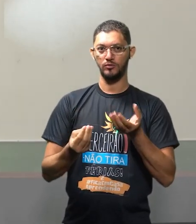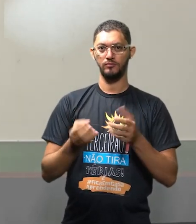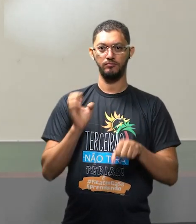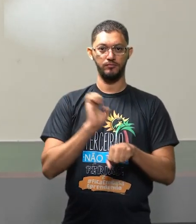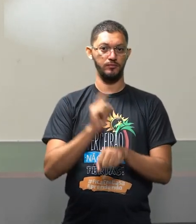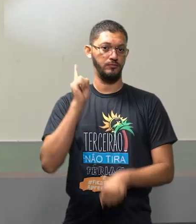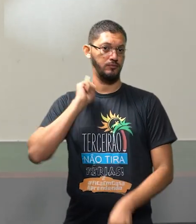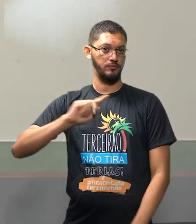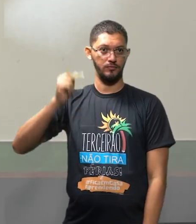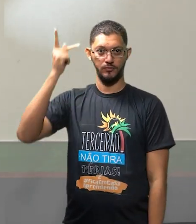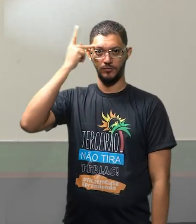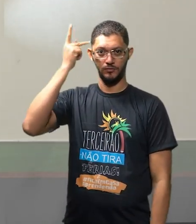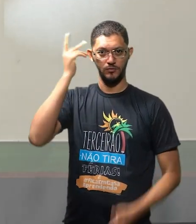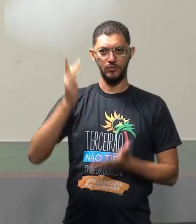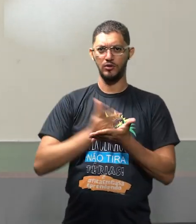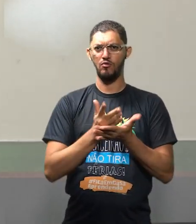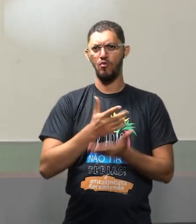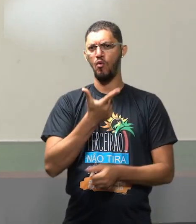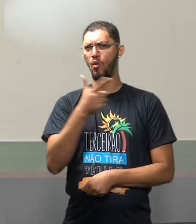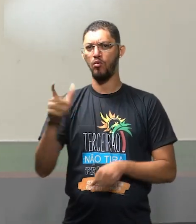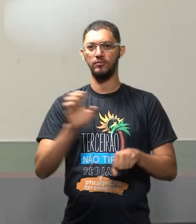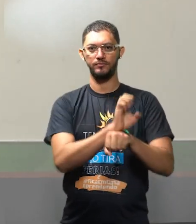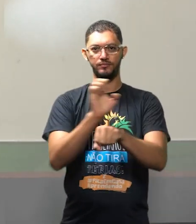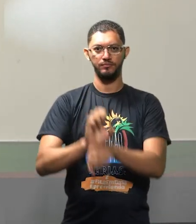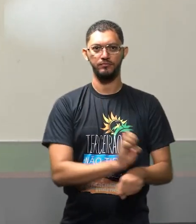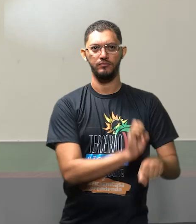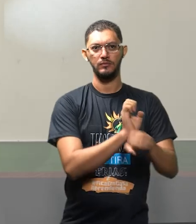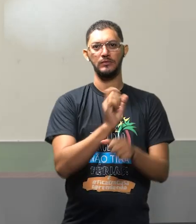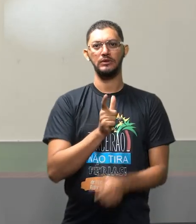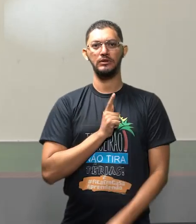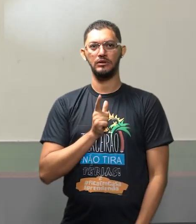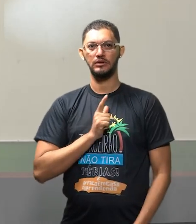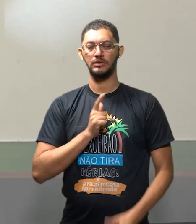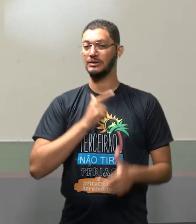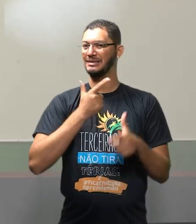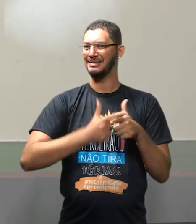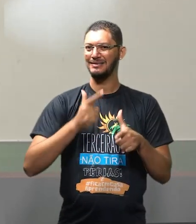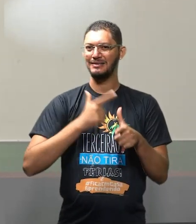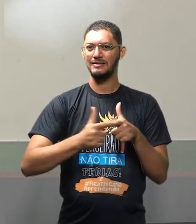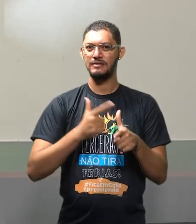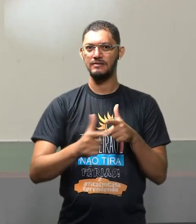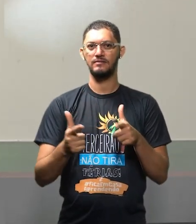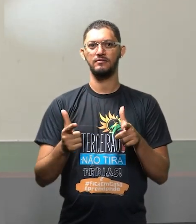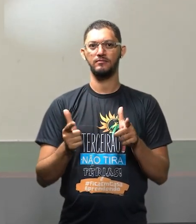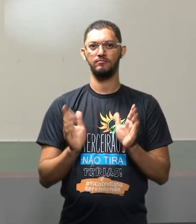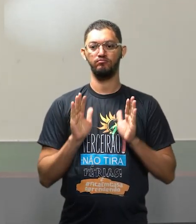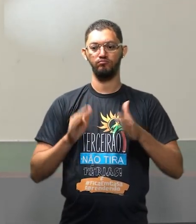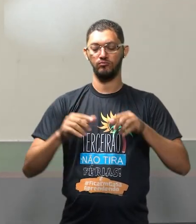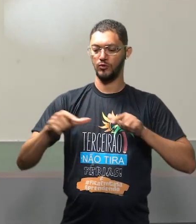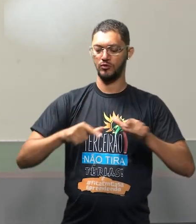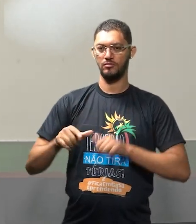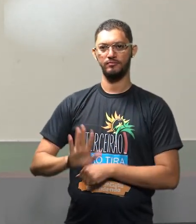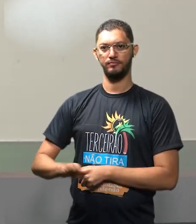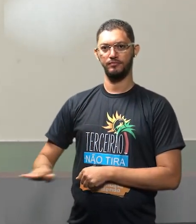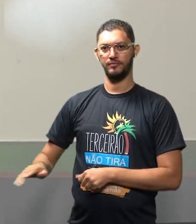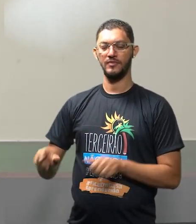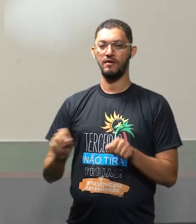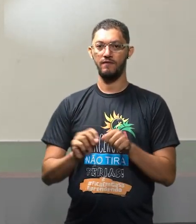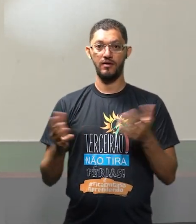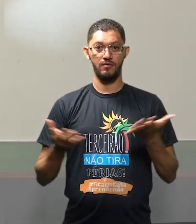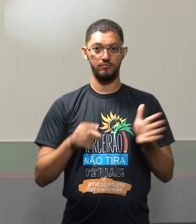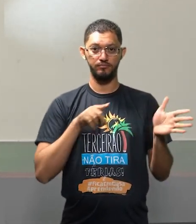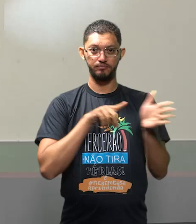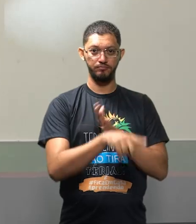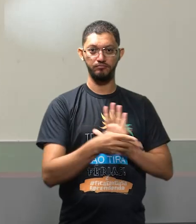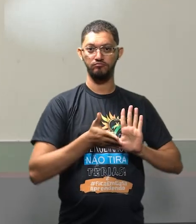Paulo, Minas Gerais e alguns outros estados que vivem numa situação mais complicada no tocante ao trabalho infantil. Faremos então a